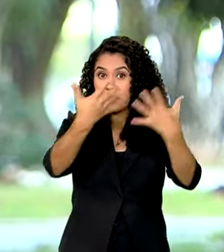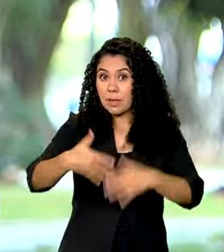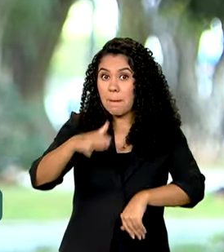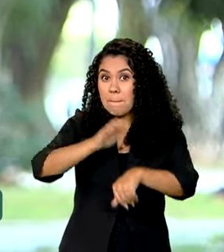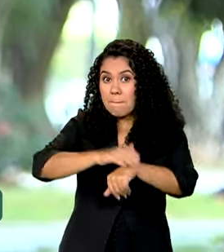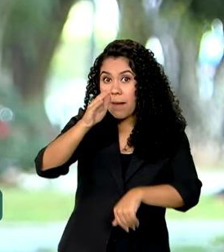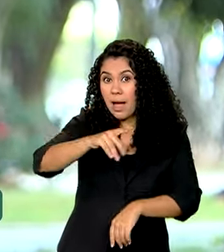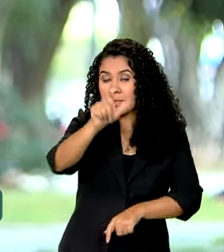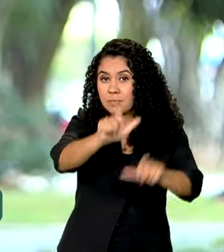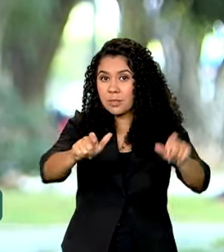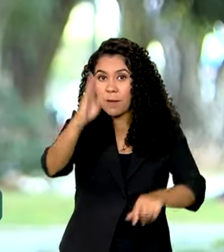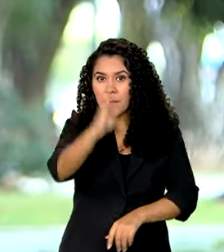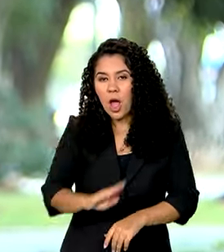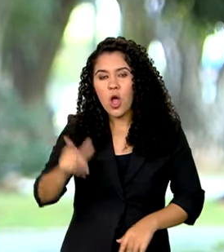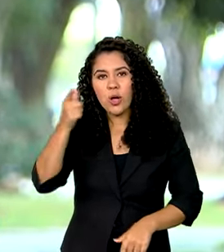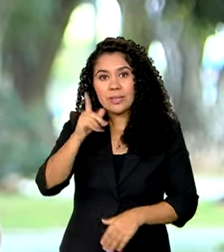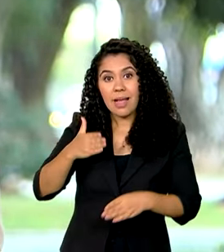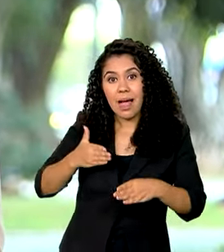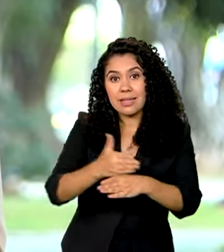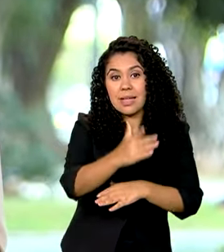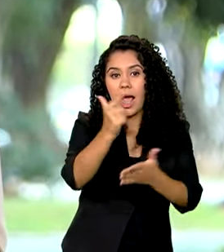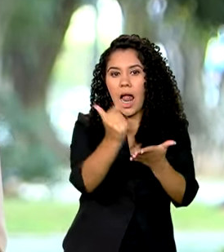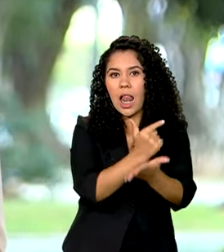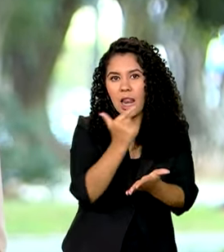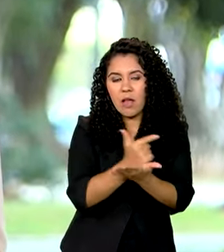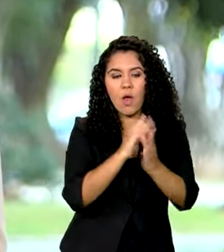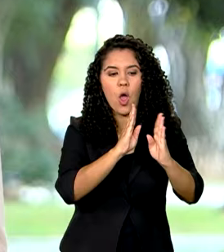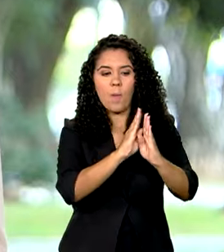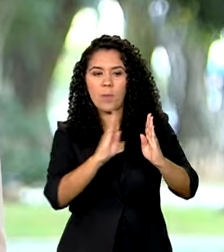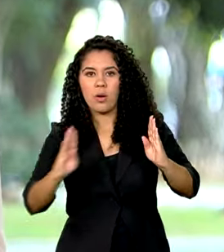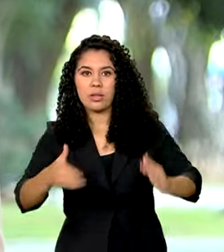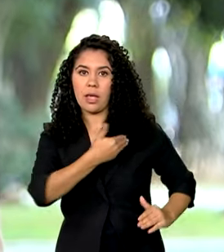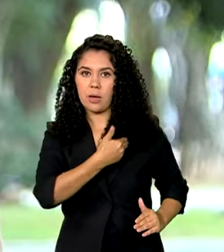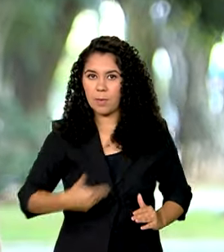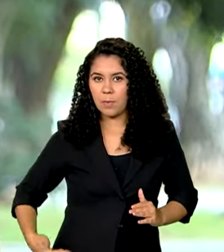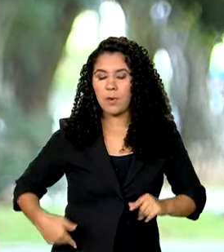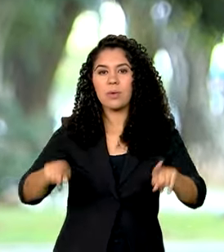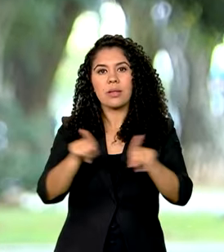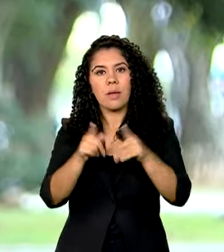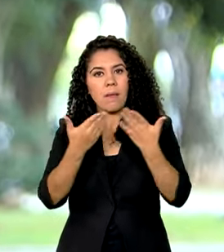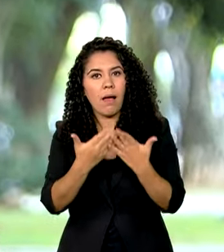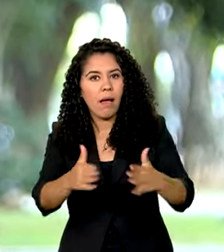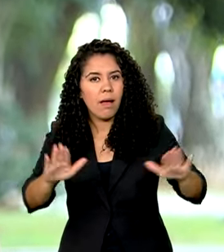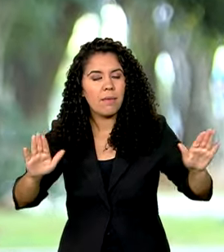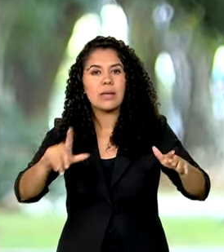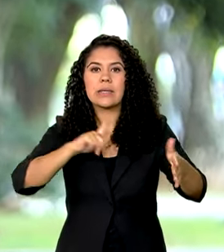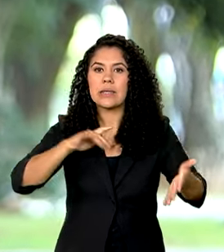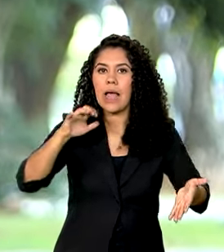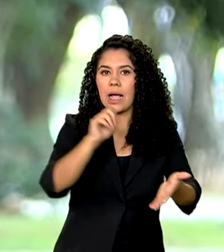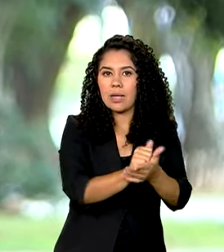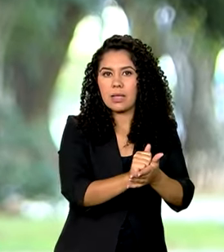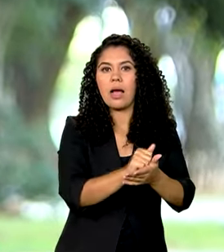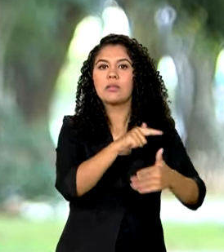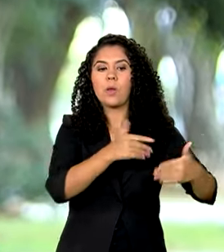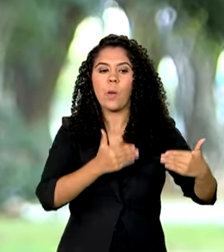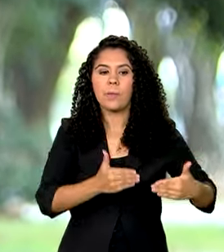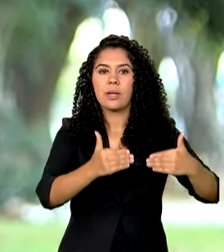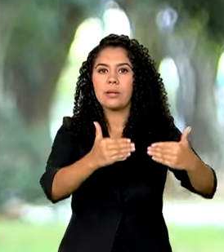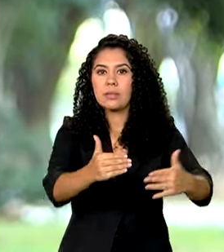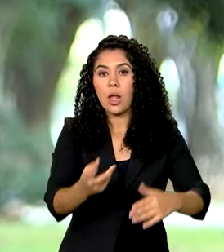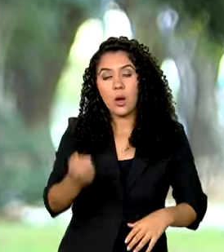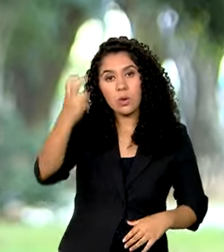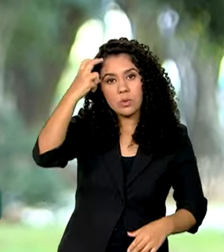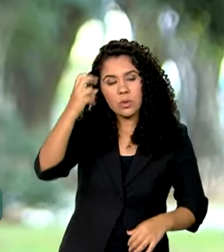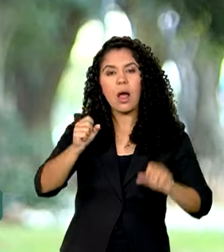brasileiros tenham acesso a livros, bibliotecas públicas e comunitárias cadastradas no Ministério da Cultura